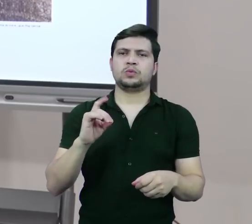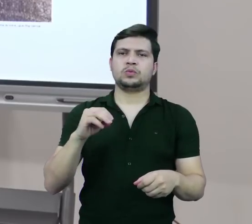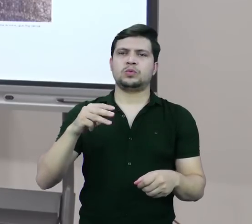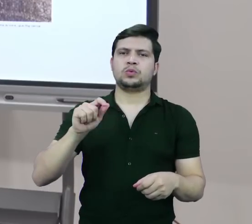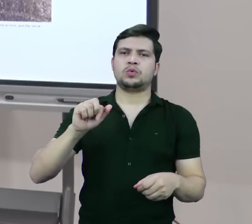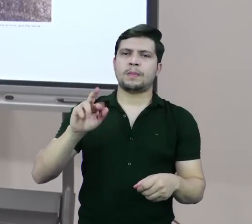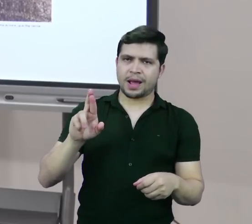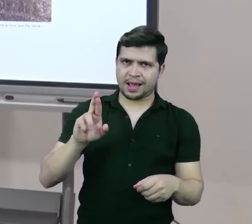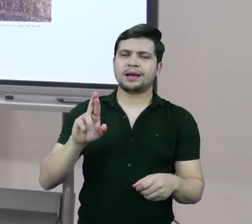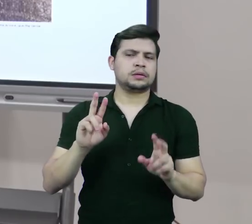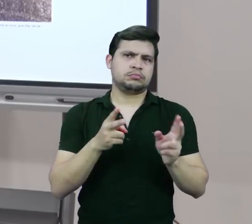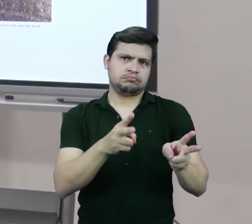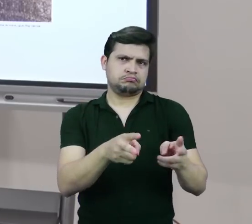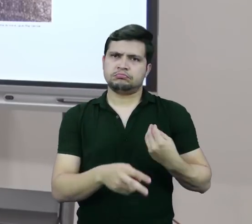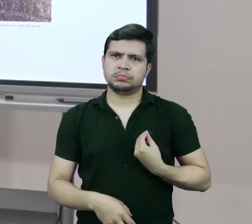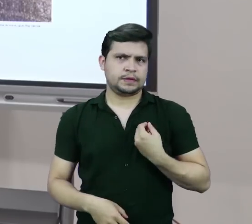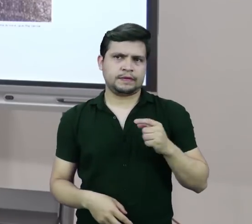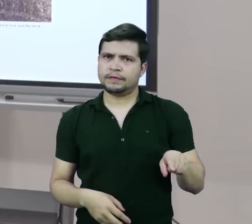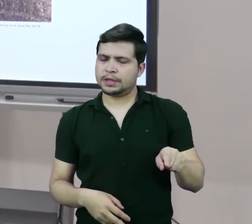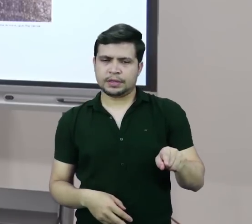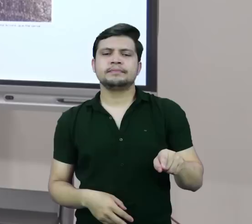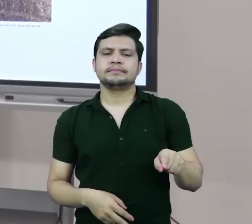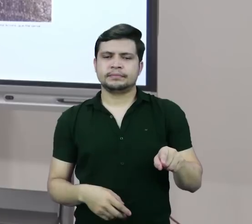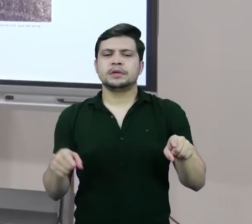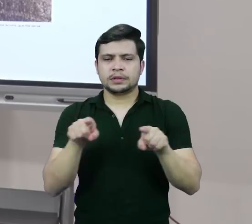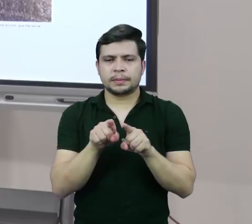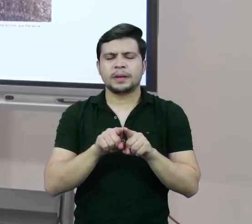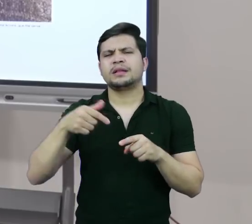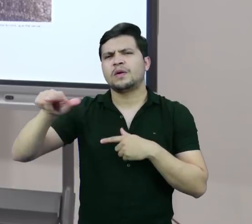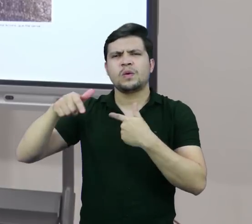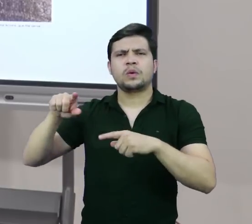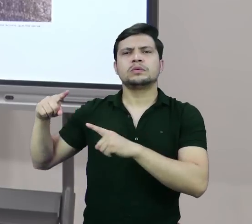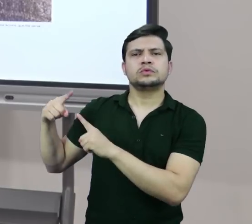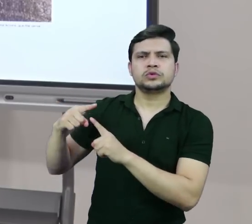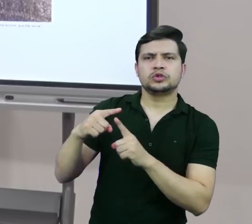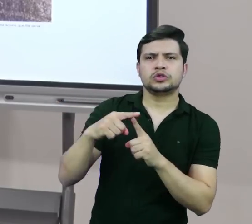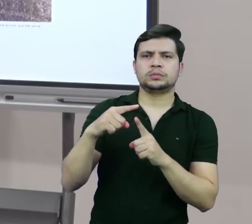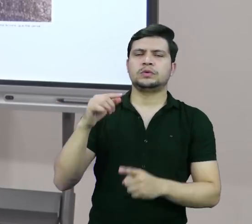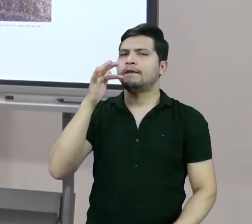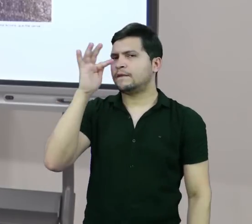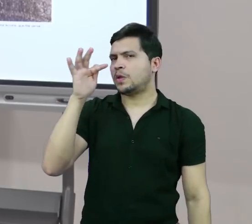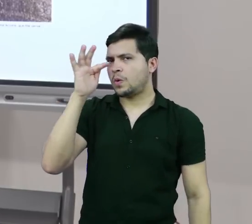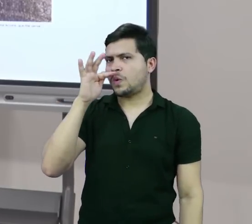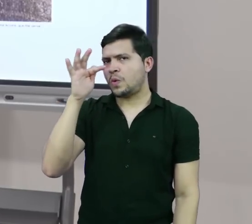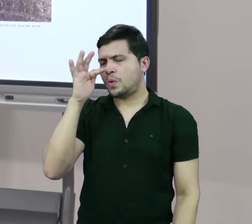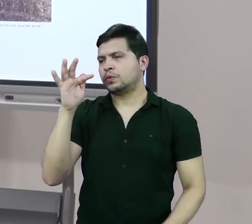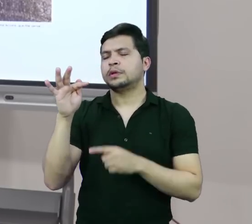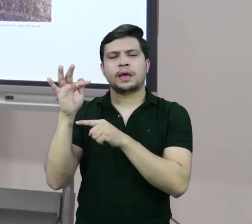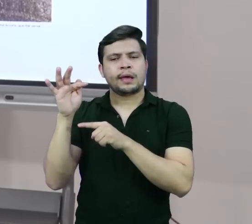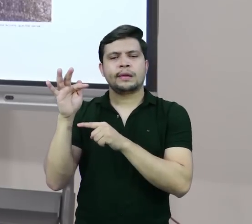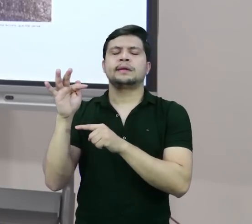são inquilinos, certo? E o epifitismo, como a gente já falou, as orquídeas, as bromélias, né? Que se